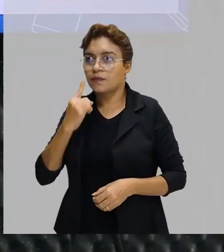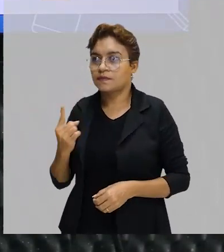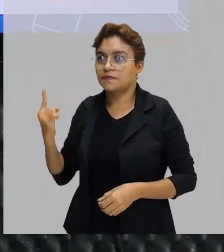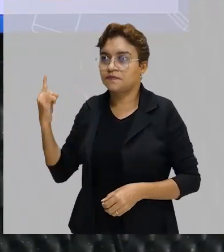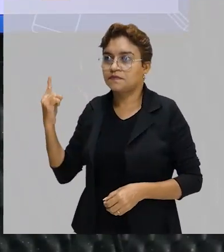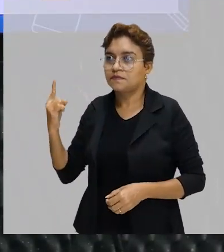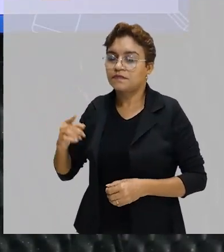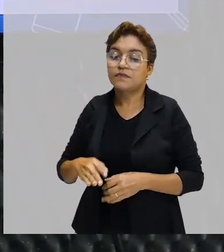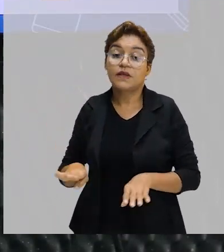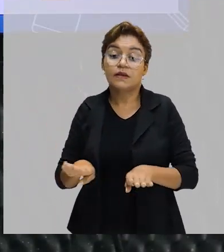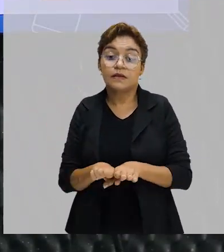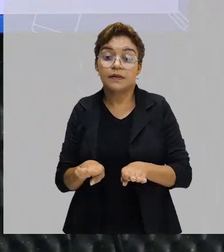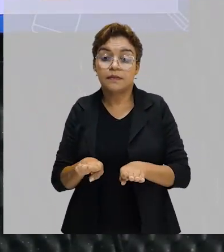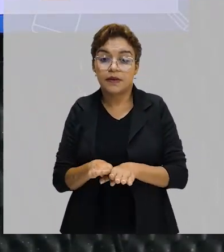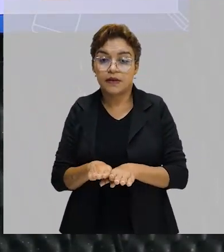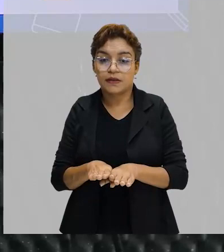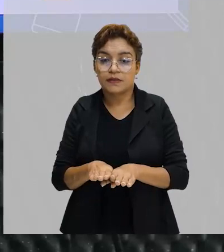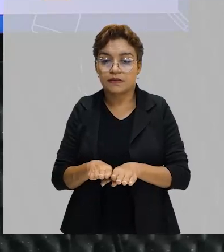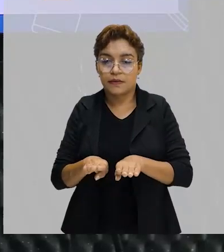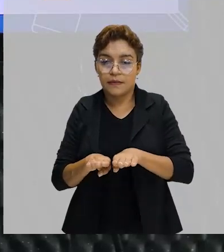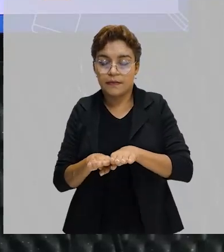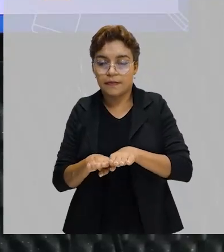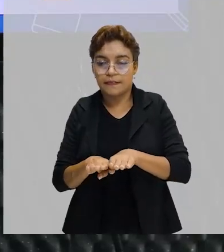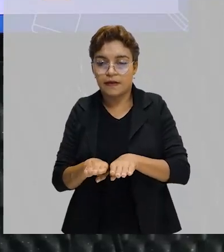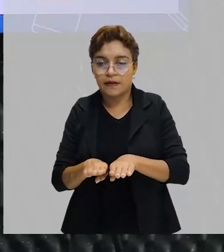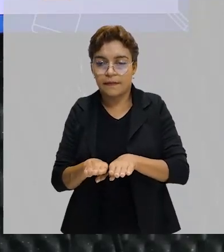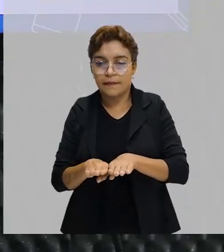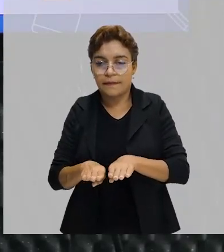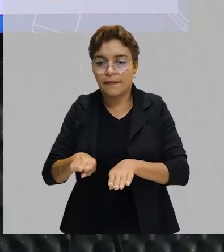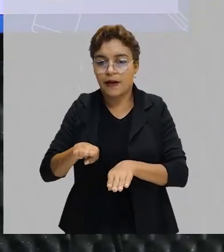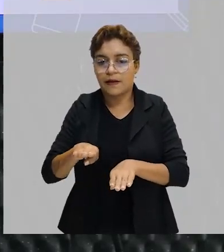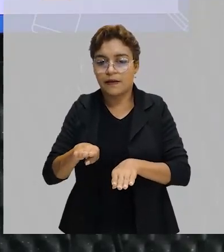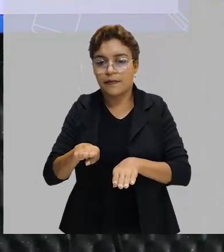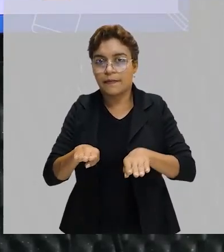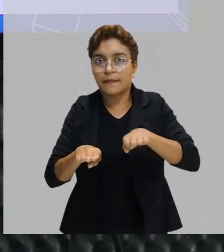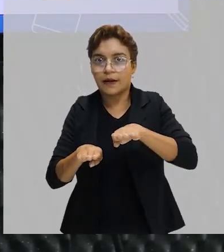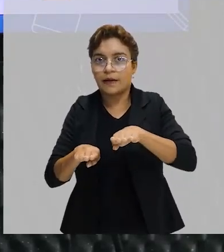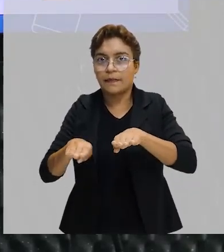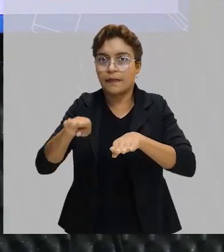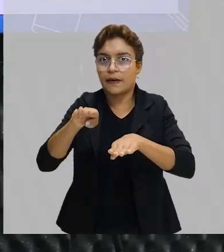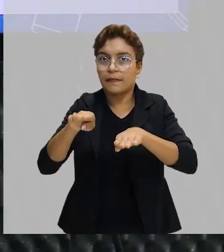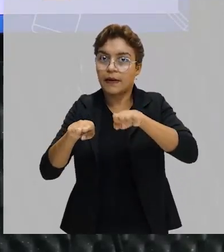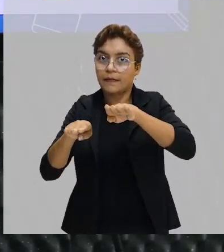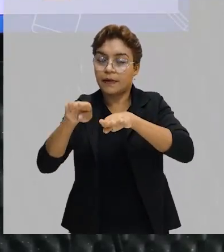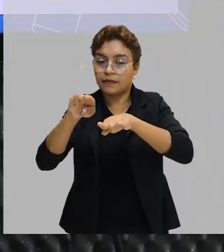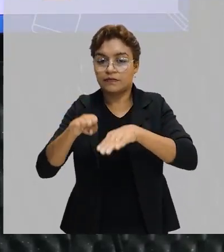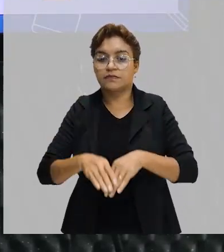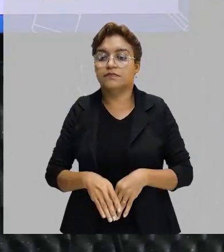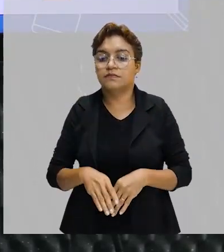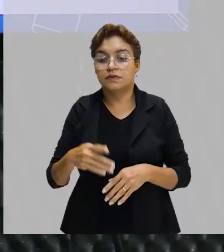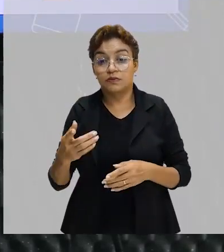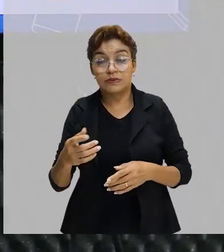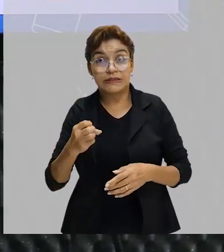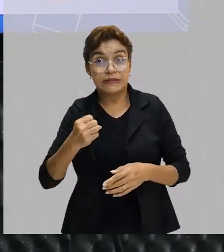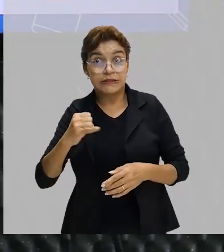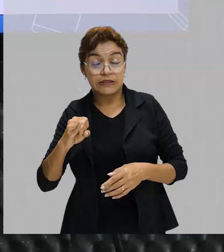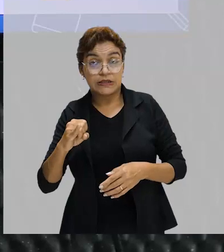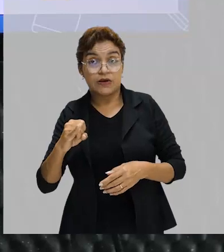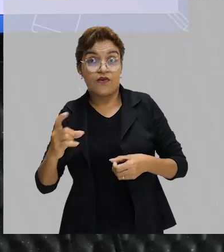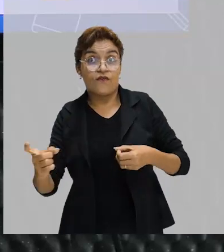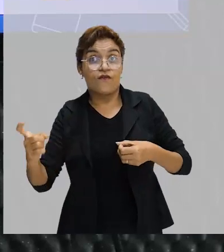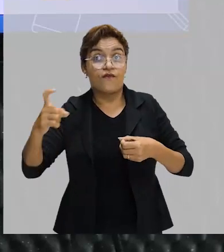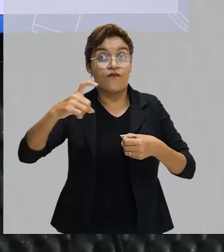os saltos quânticos, ok? E quando ele volta, tudo bem? Quando ele volta para o